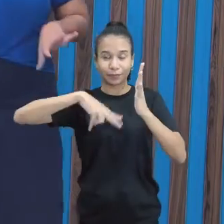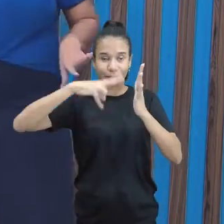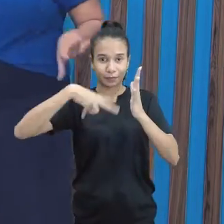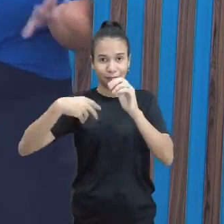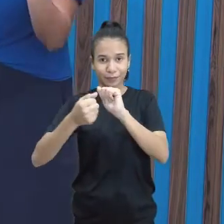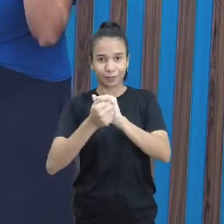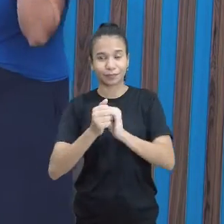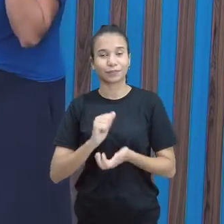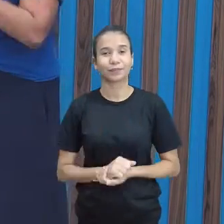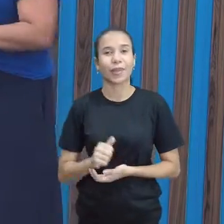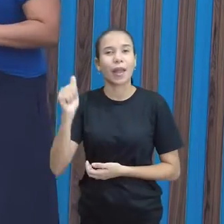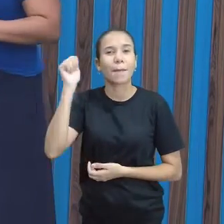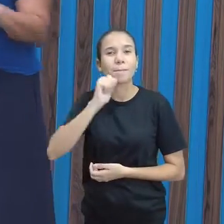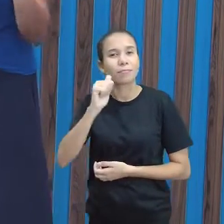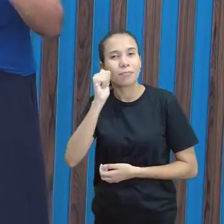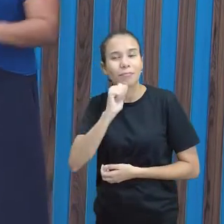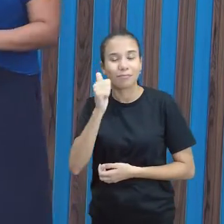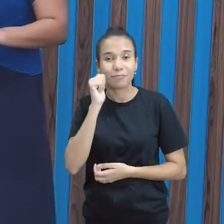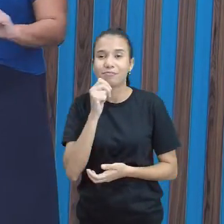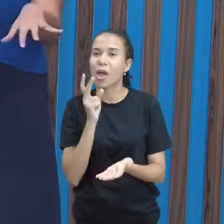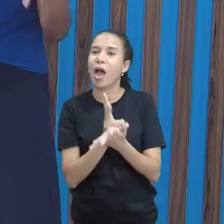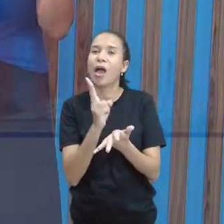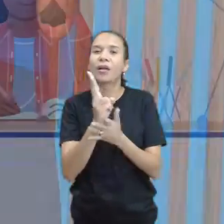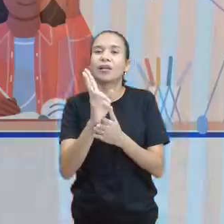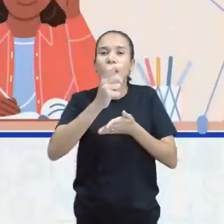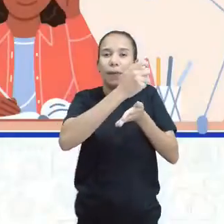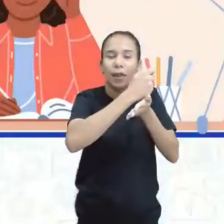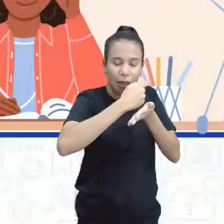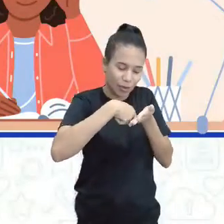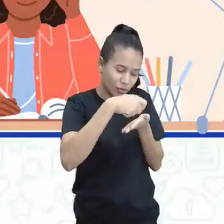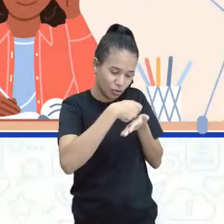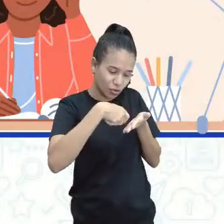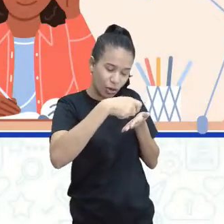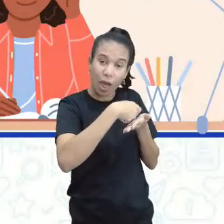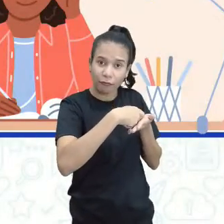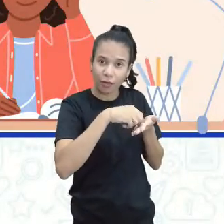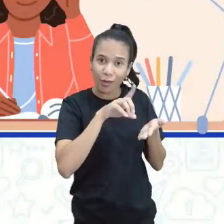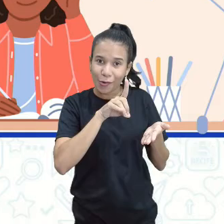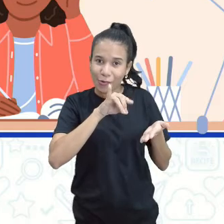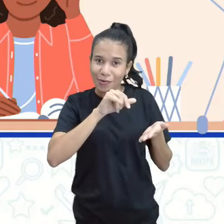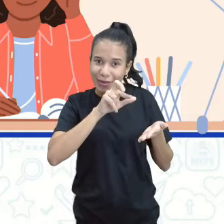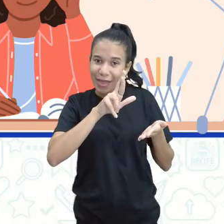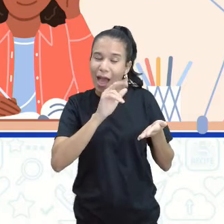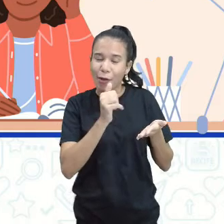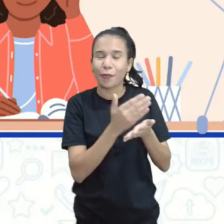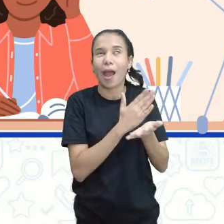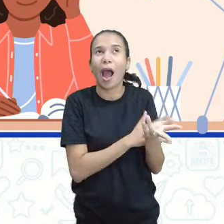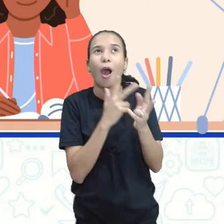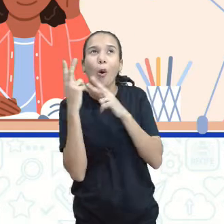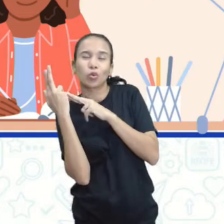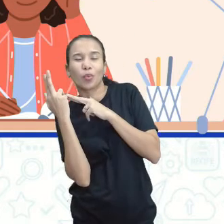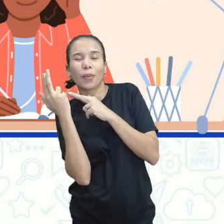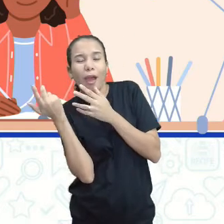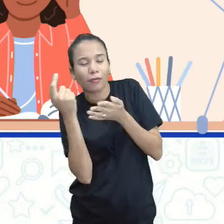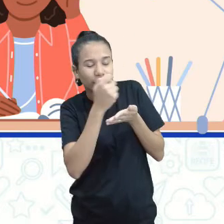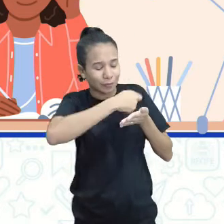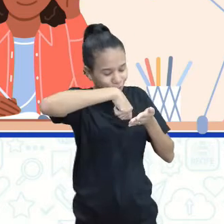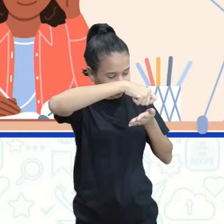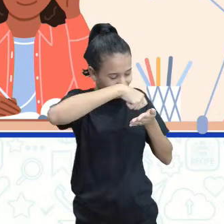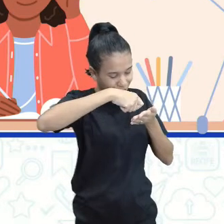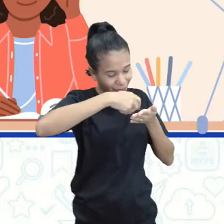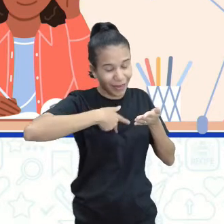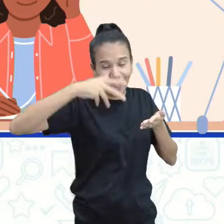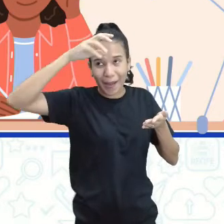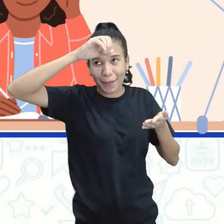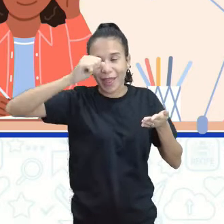aqui. Diana tem o hábito de escrever em seu diário antes de dormir, desde que aprendeu